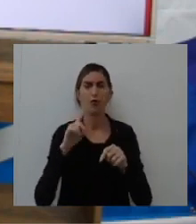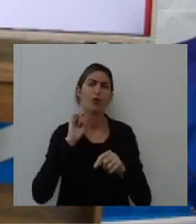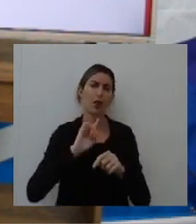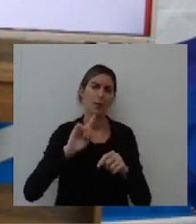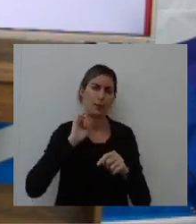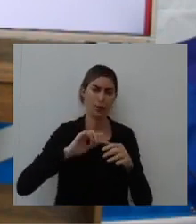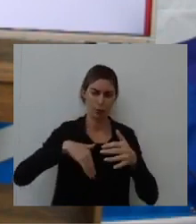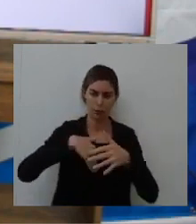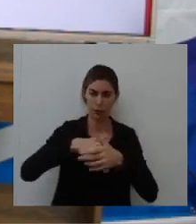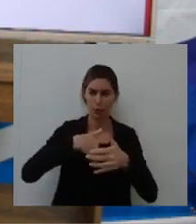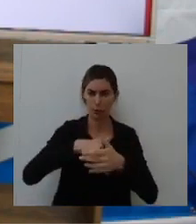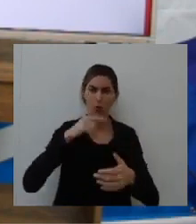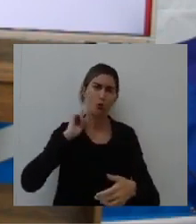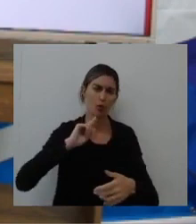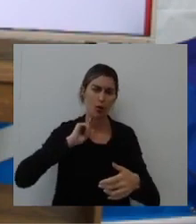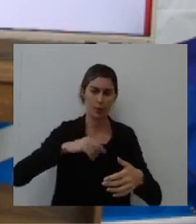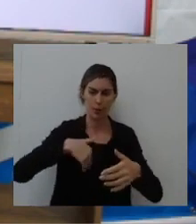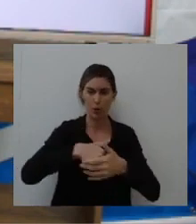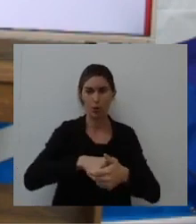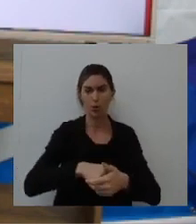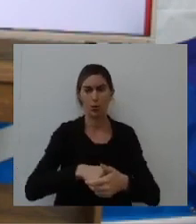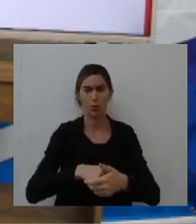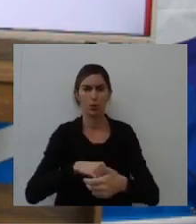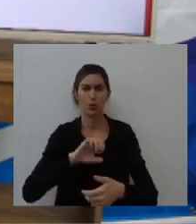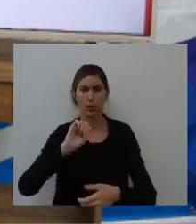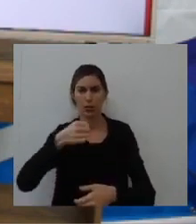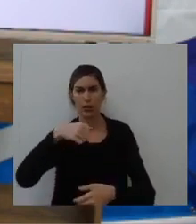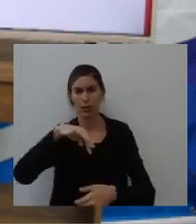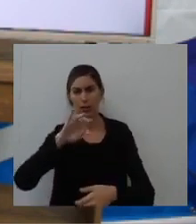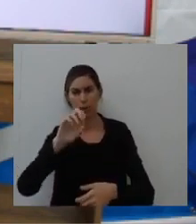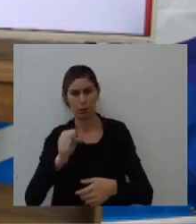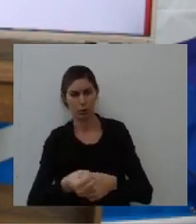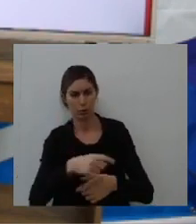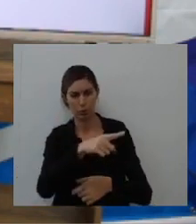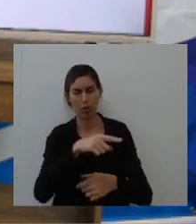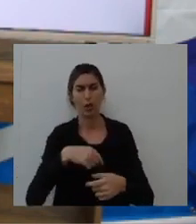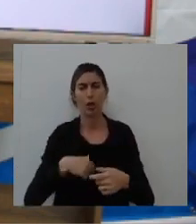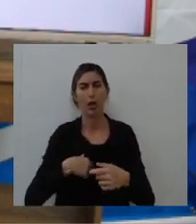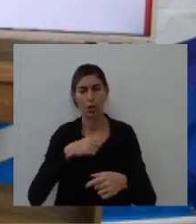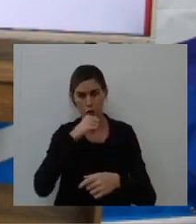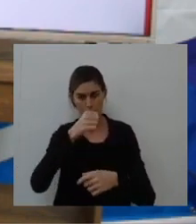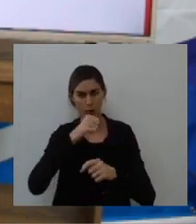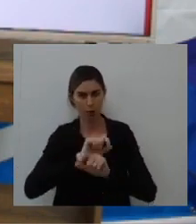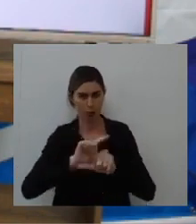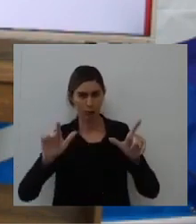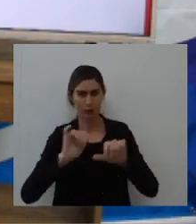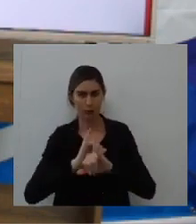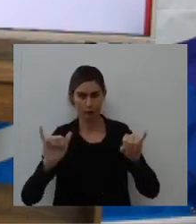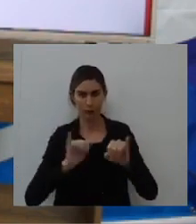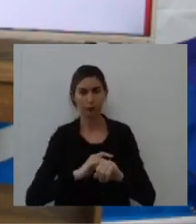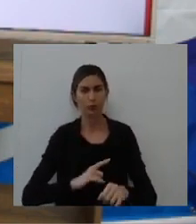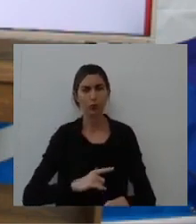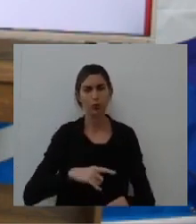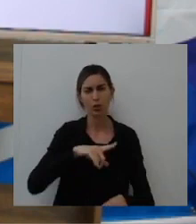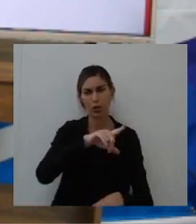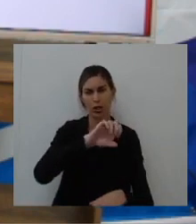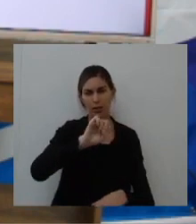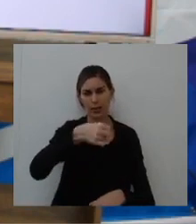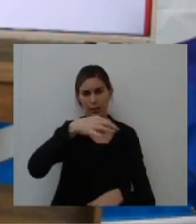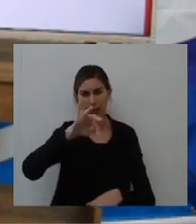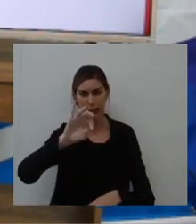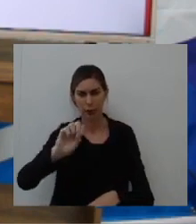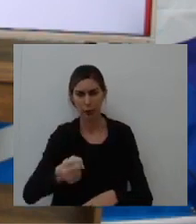Flamengo goleou o Santos. Isso é a manchete de um jornal. Agora, se tu diz o Santos